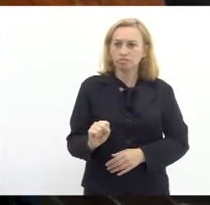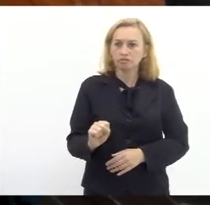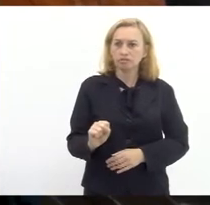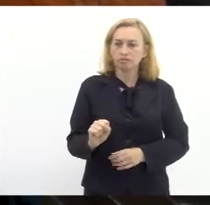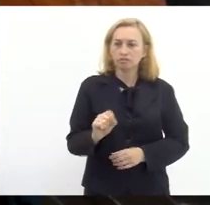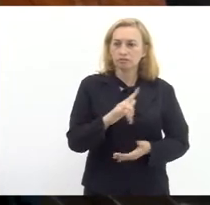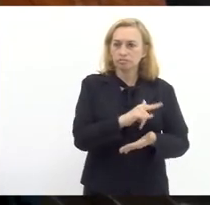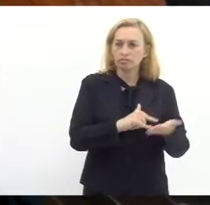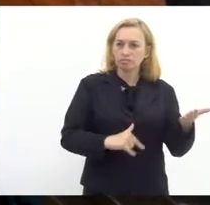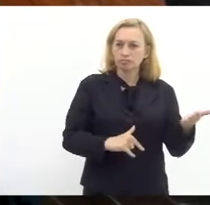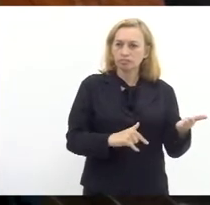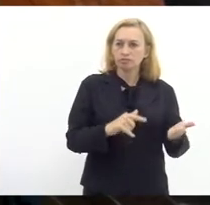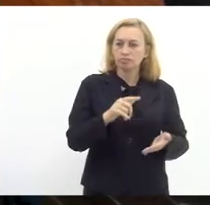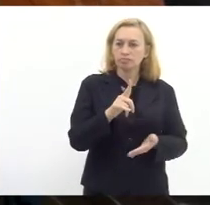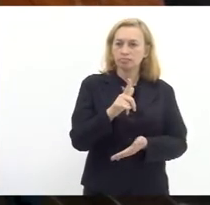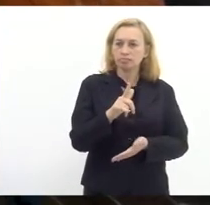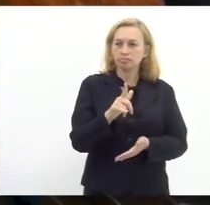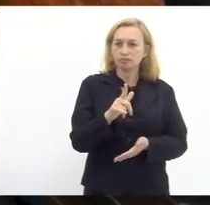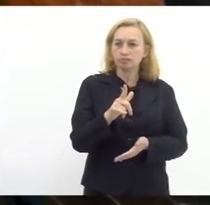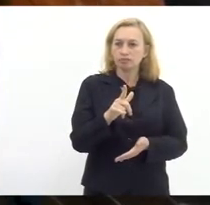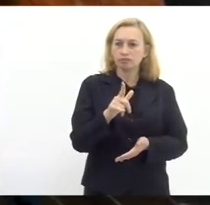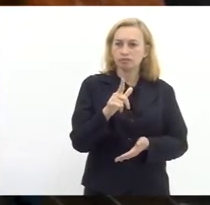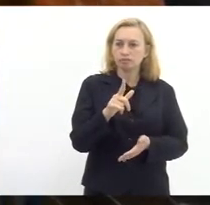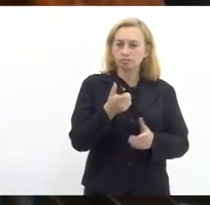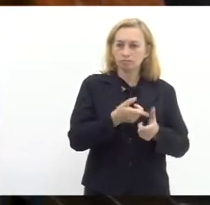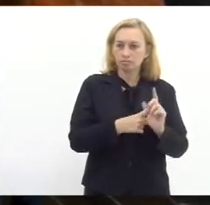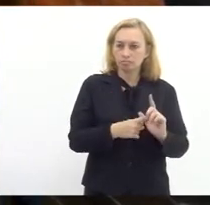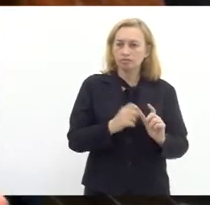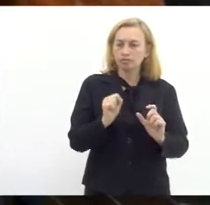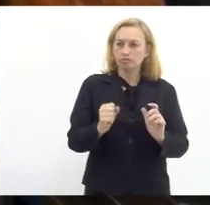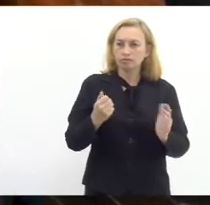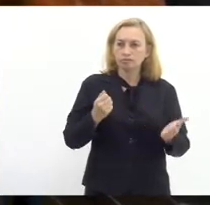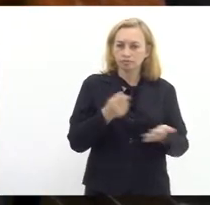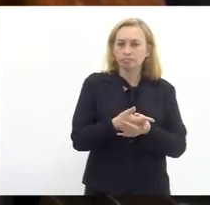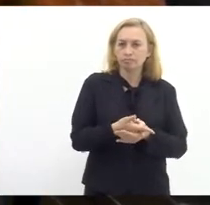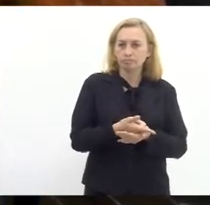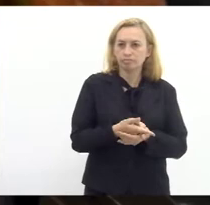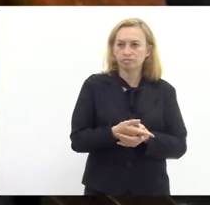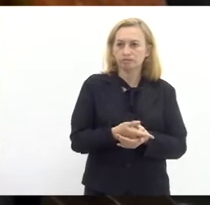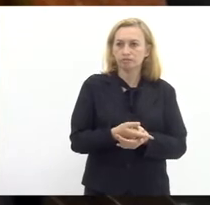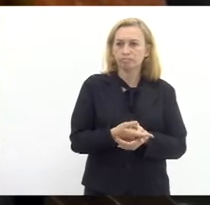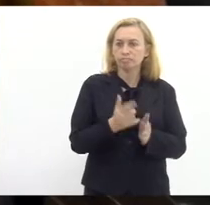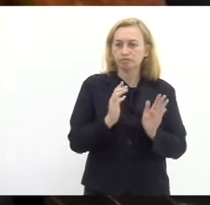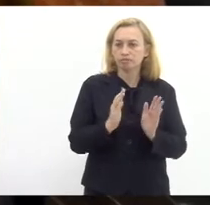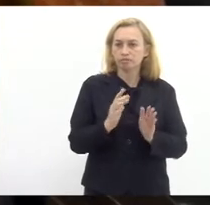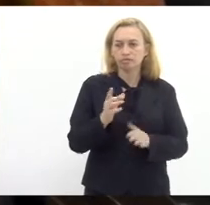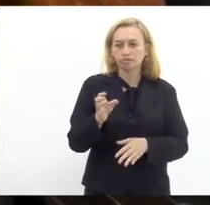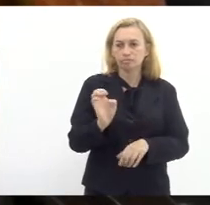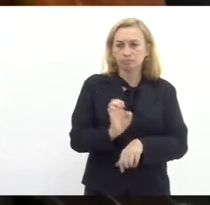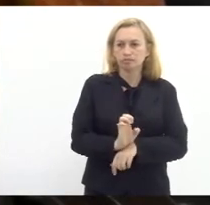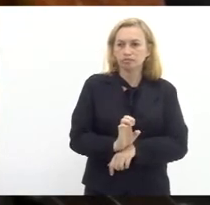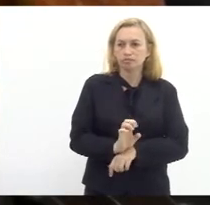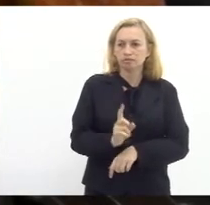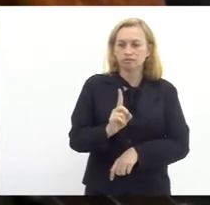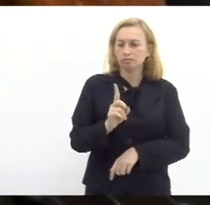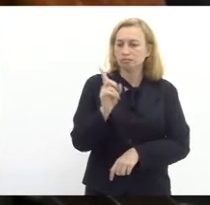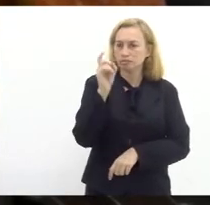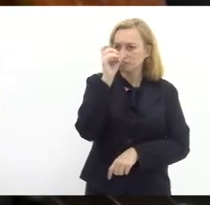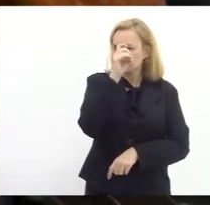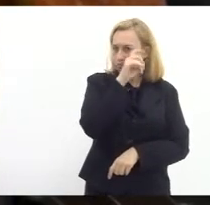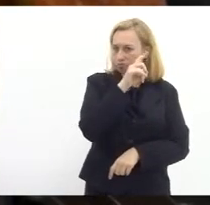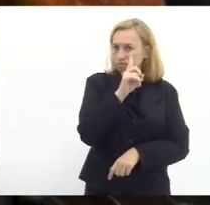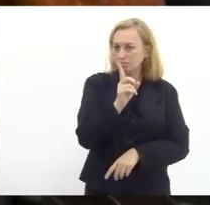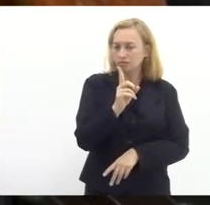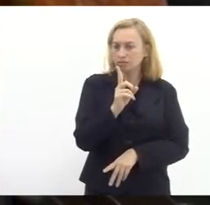certidão de dívida ativa para poder executar. Esse é o procedimento padrão do Estado, deputado. Isso não é muito diferente do que é